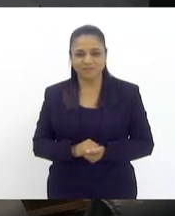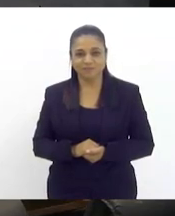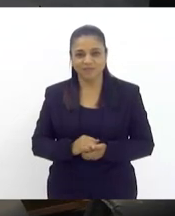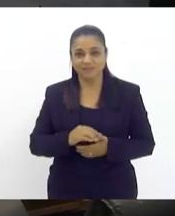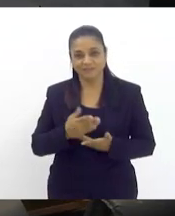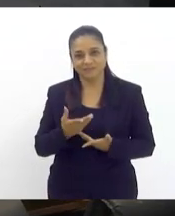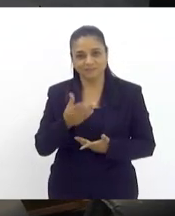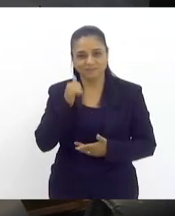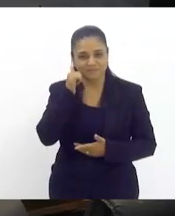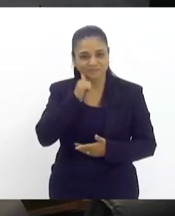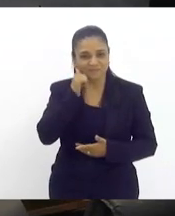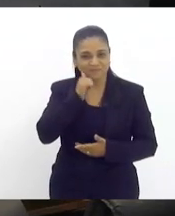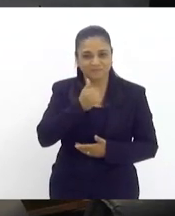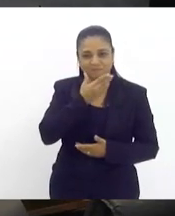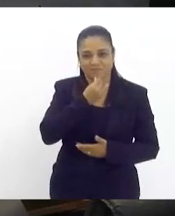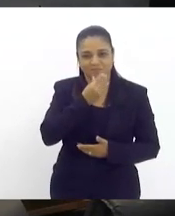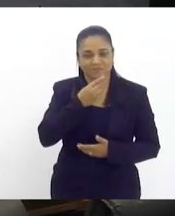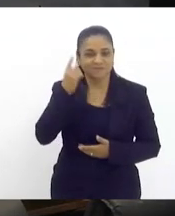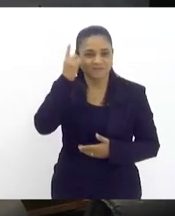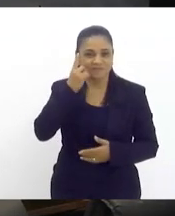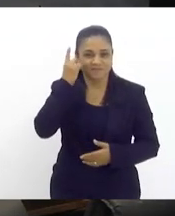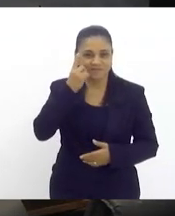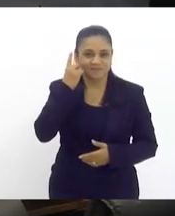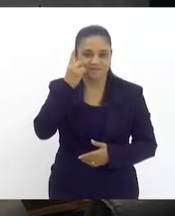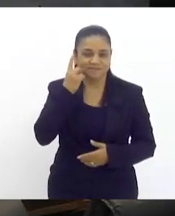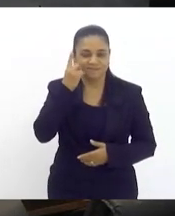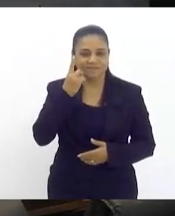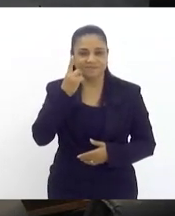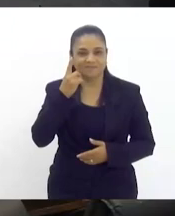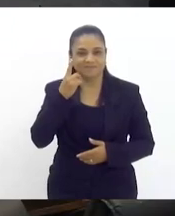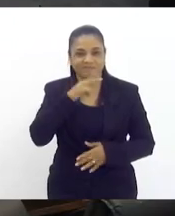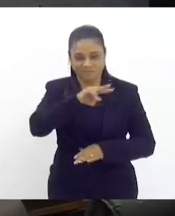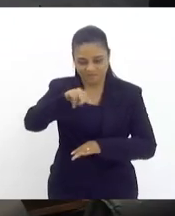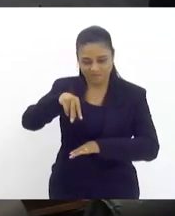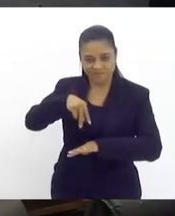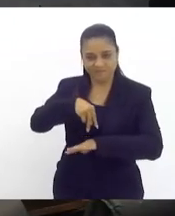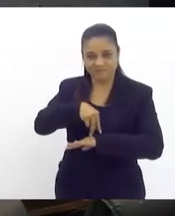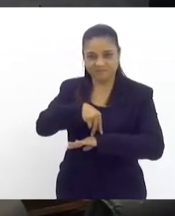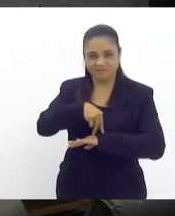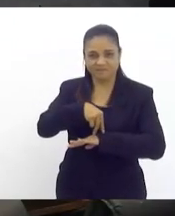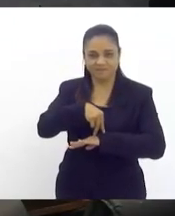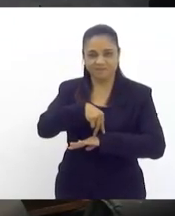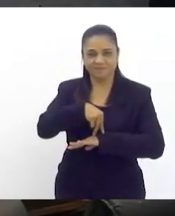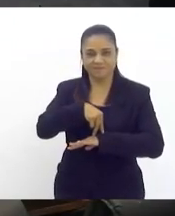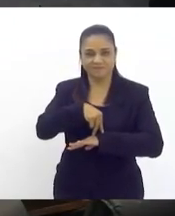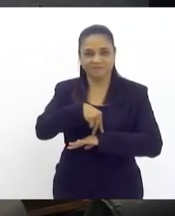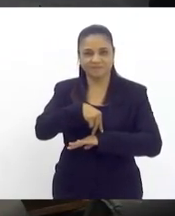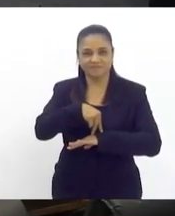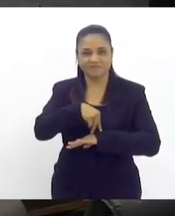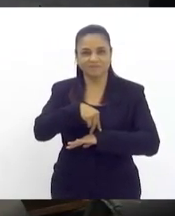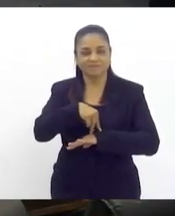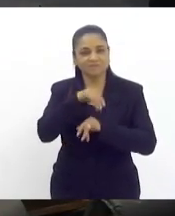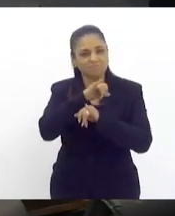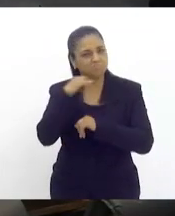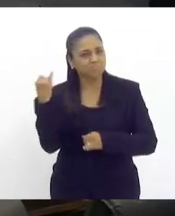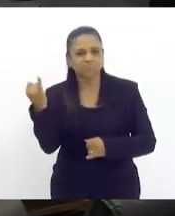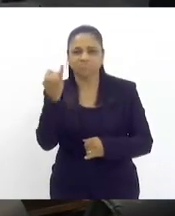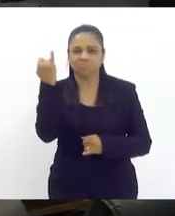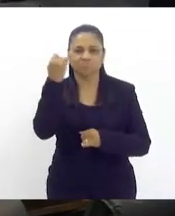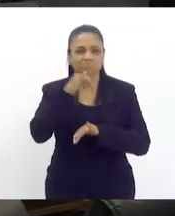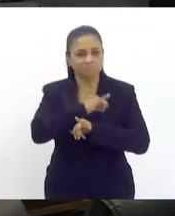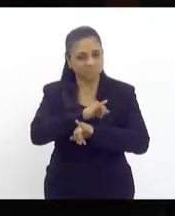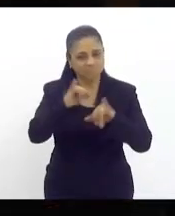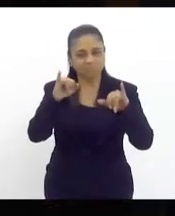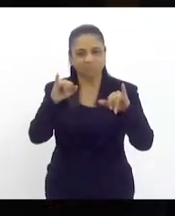senhoras deputadas senhores deputados venho aqui no expediente final trazer elementos importantes